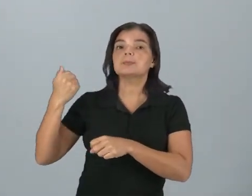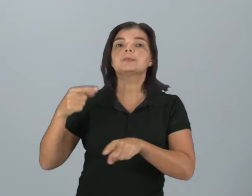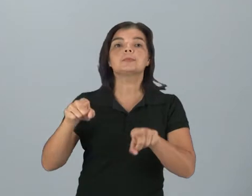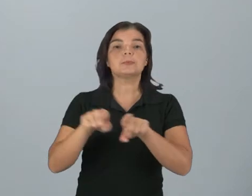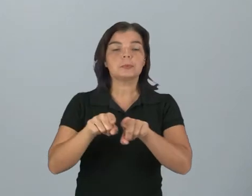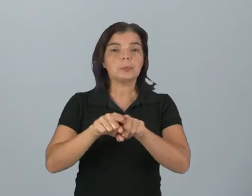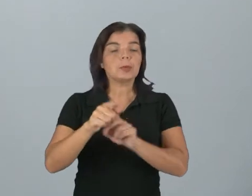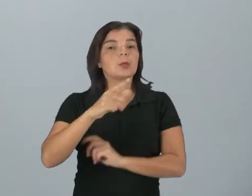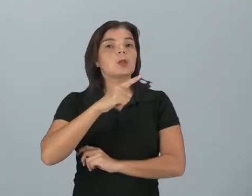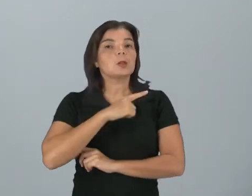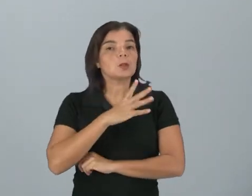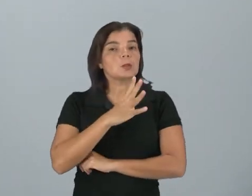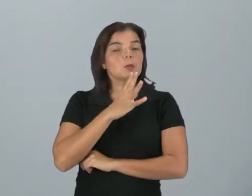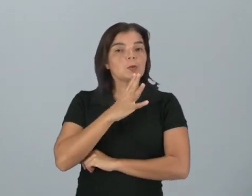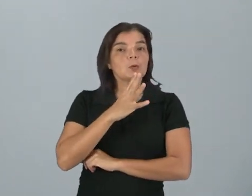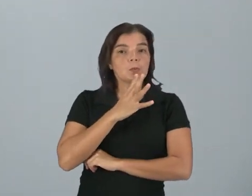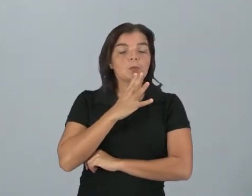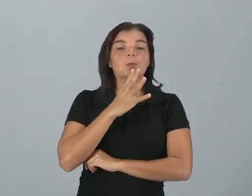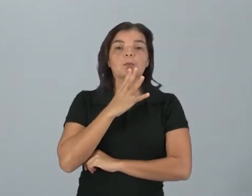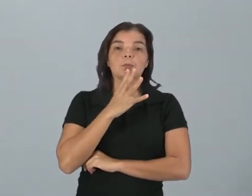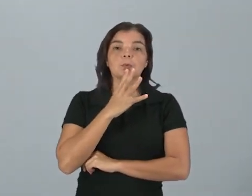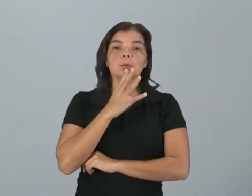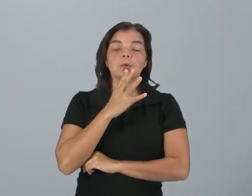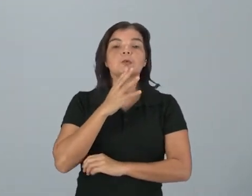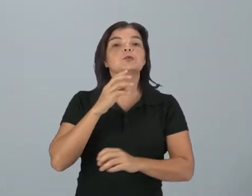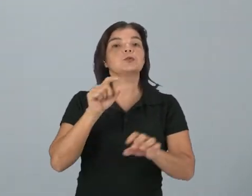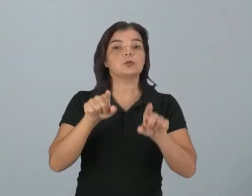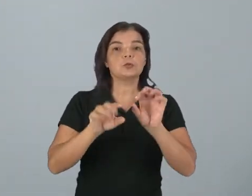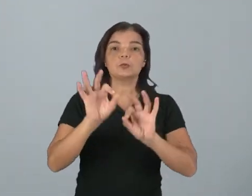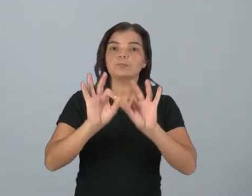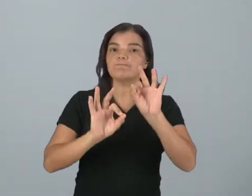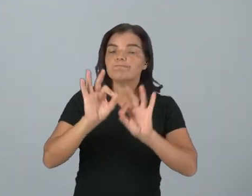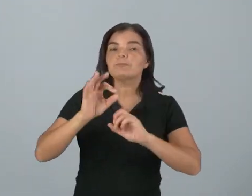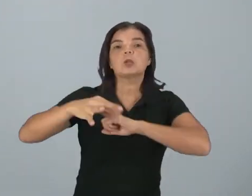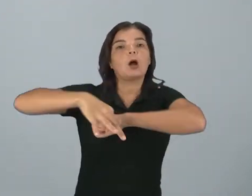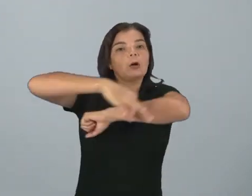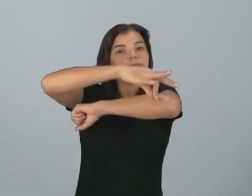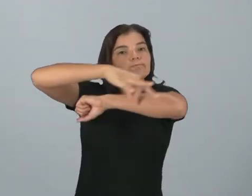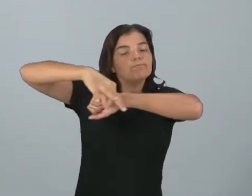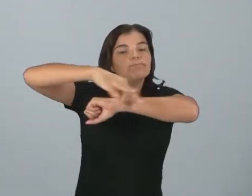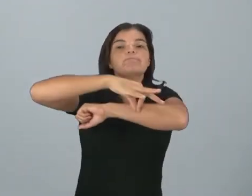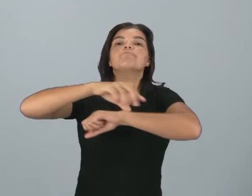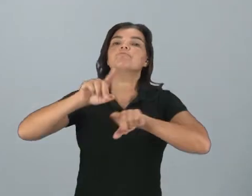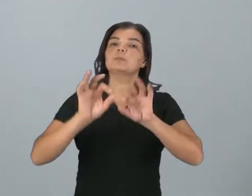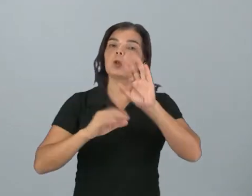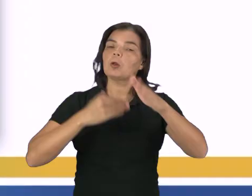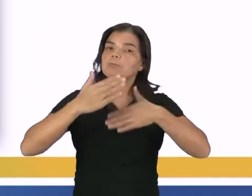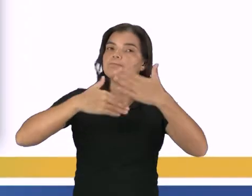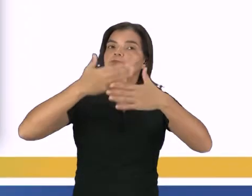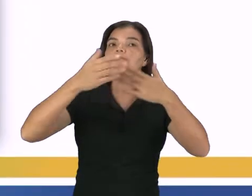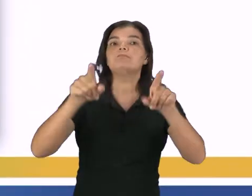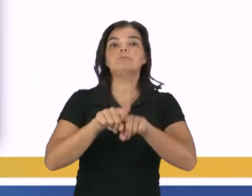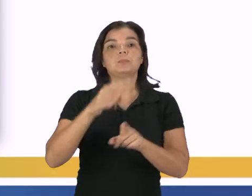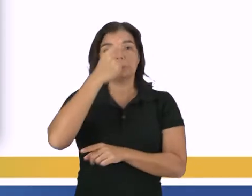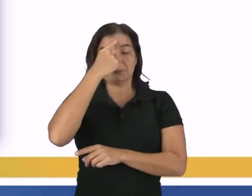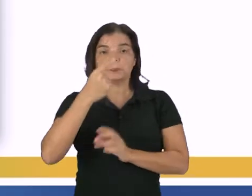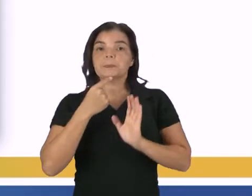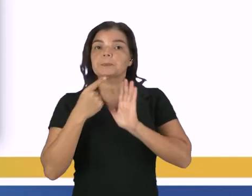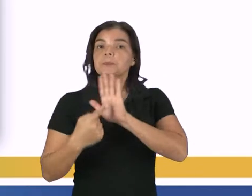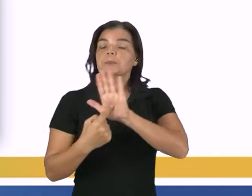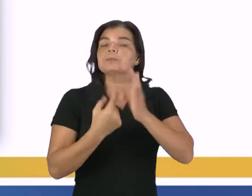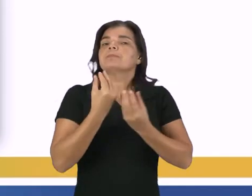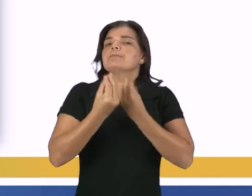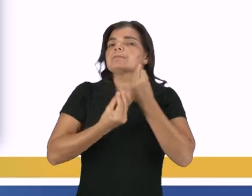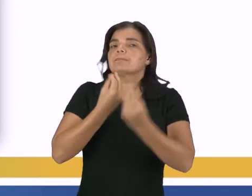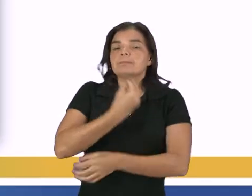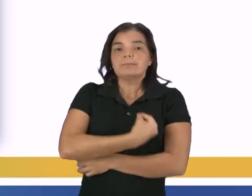Então eles tinham esse conhecimento arquitetônico muito grande. E aqui é uma foto que ilustra um pouco de